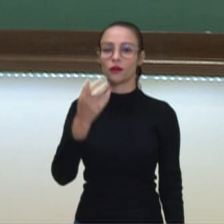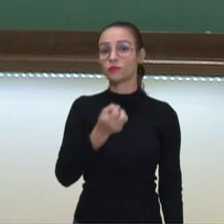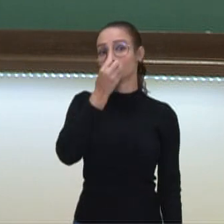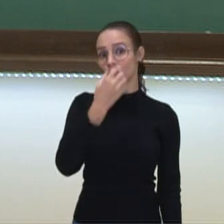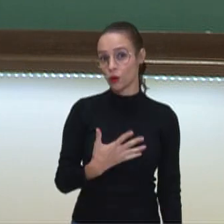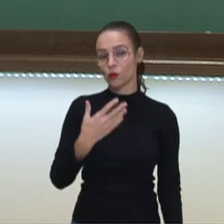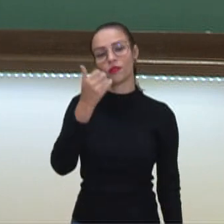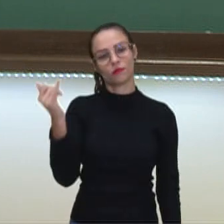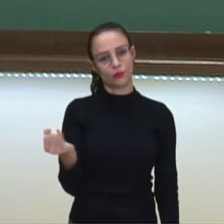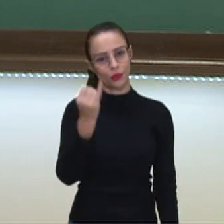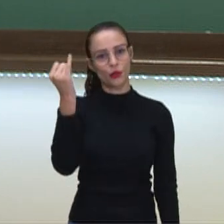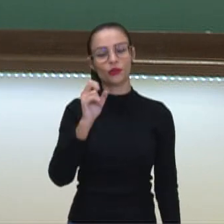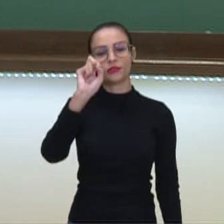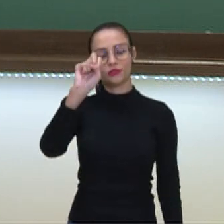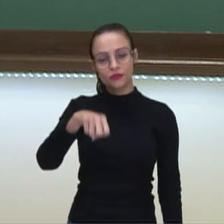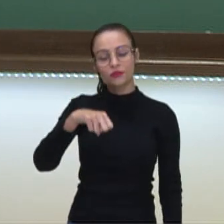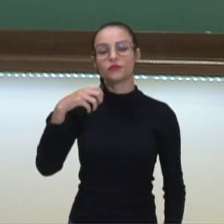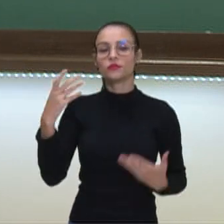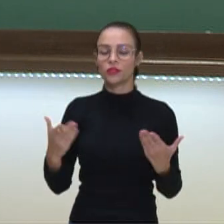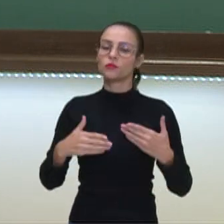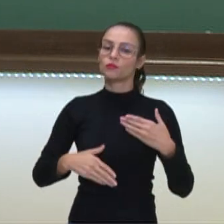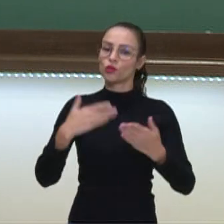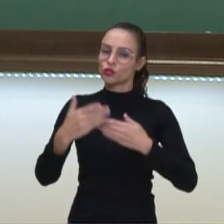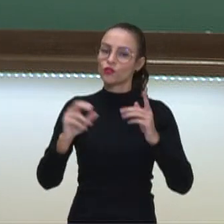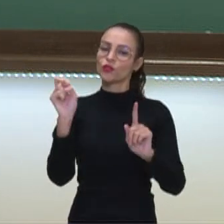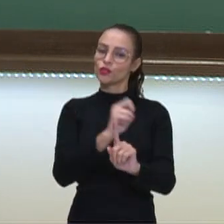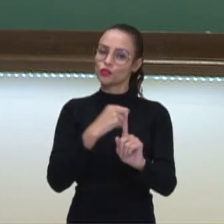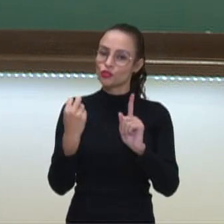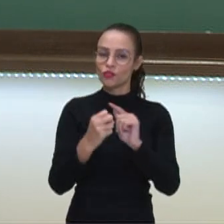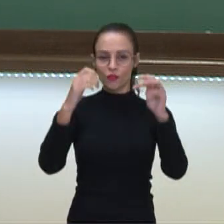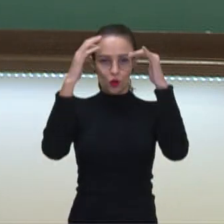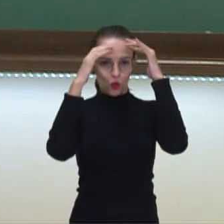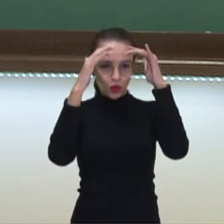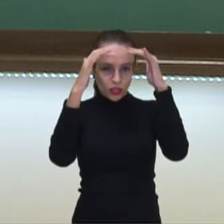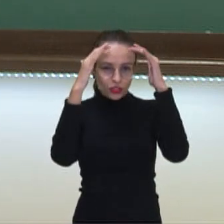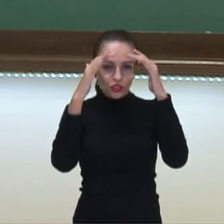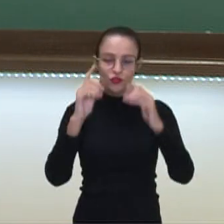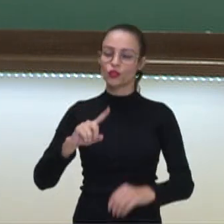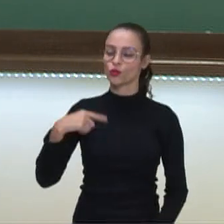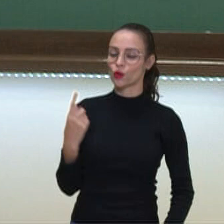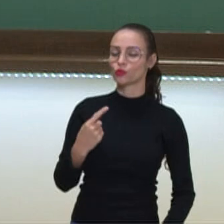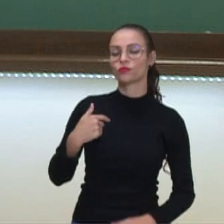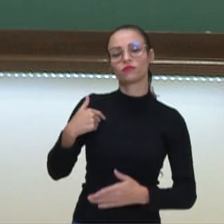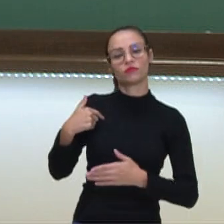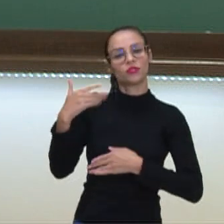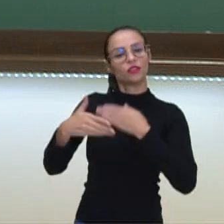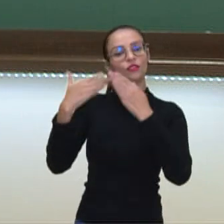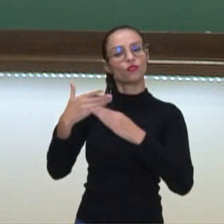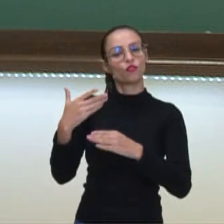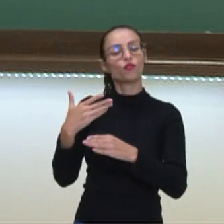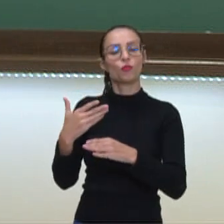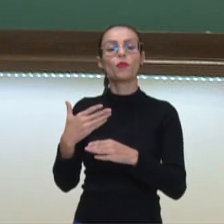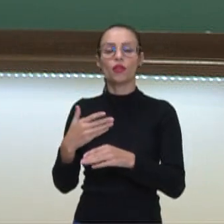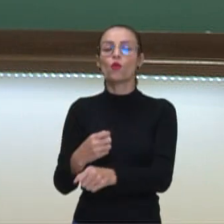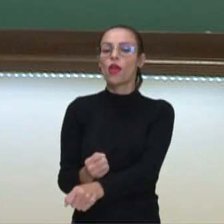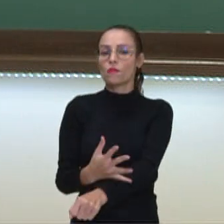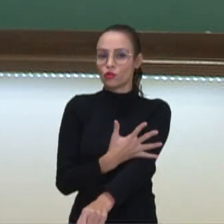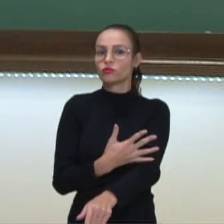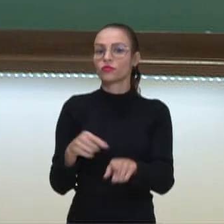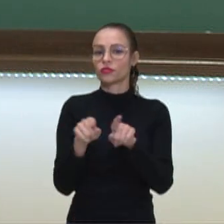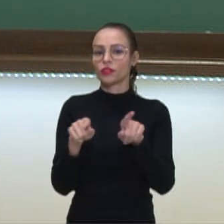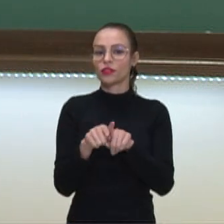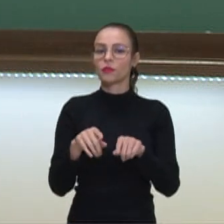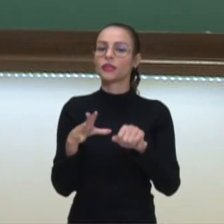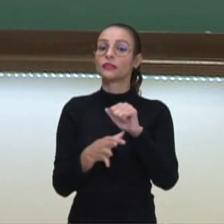boa oratória para aí o nosso desenvolvimento social, cognitivo, nosso desenvolvimento emocional, a gente ter aí